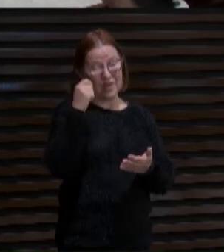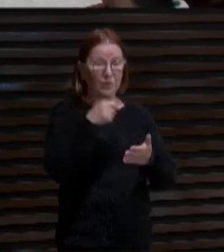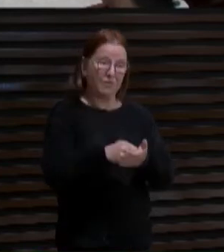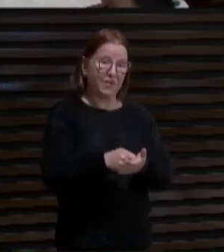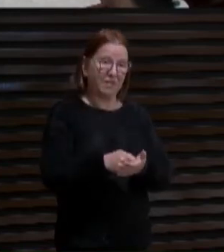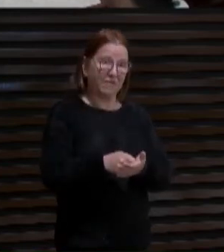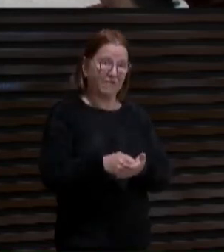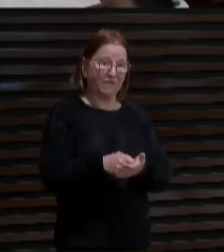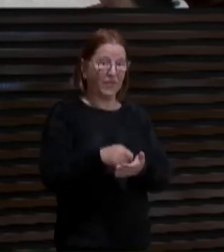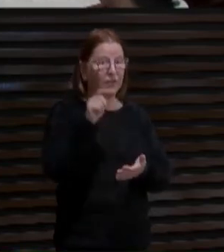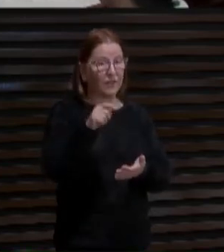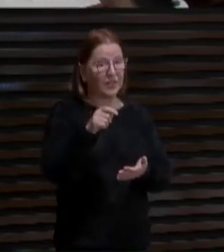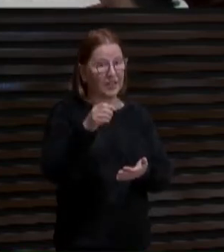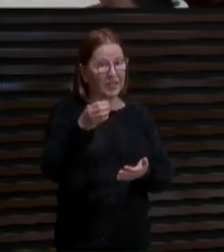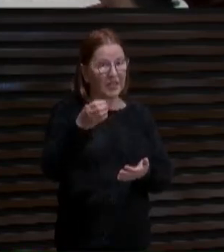todos